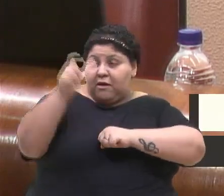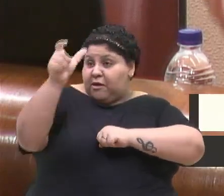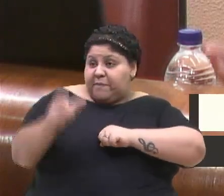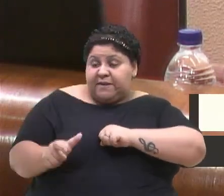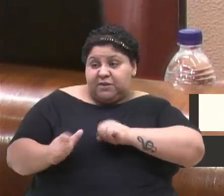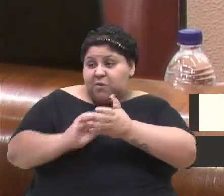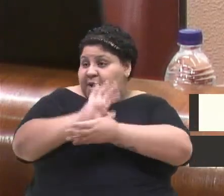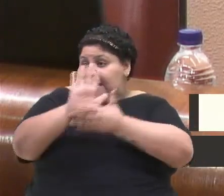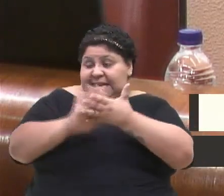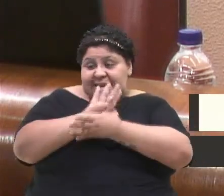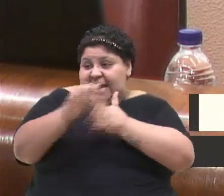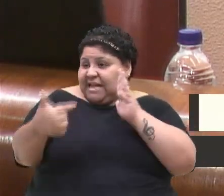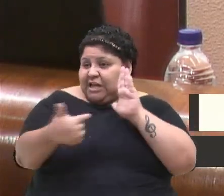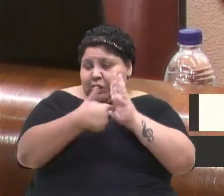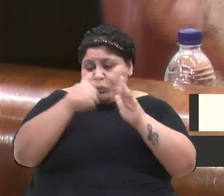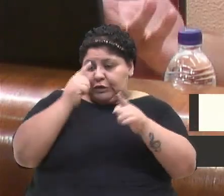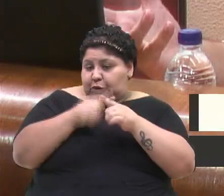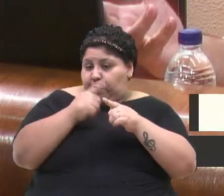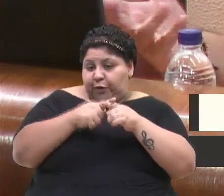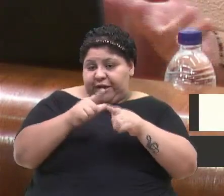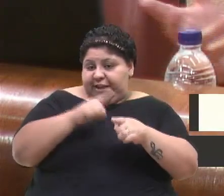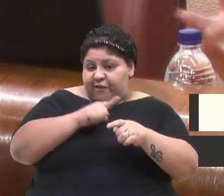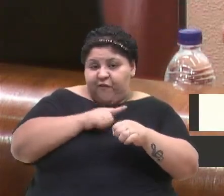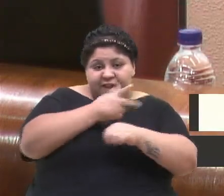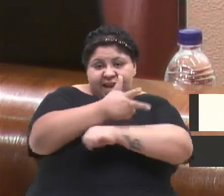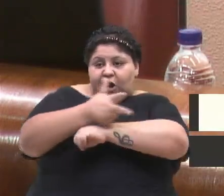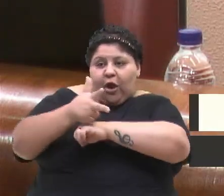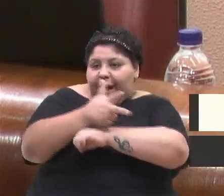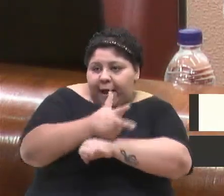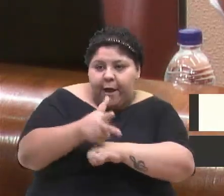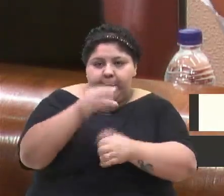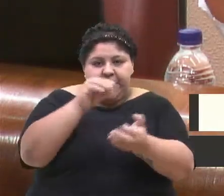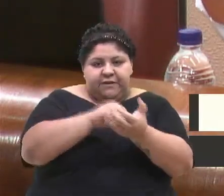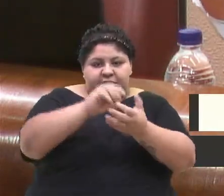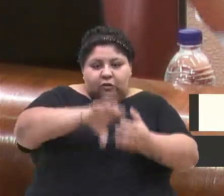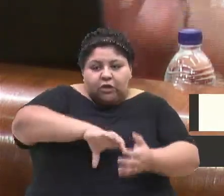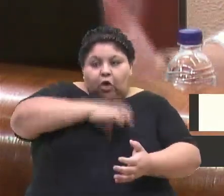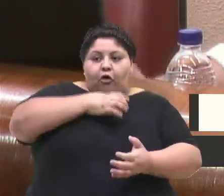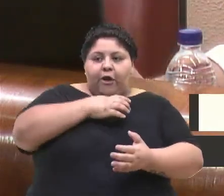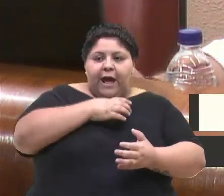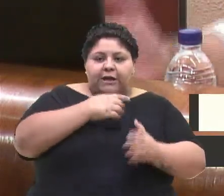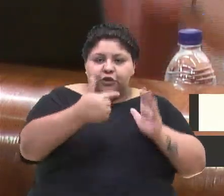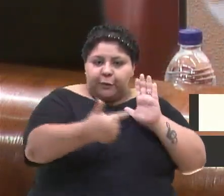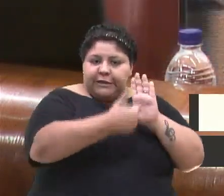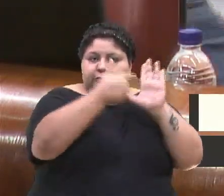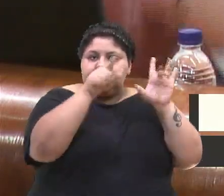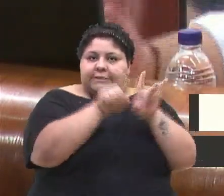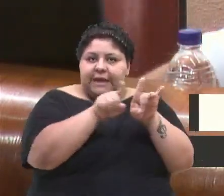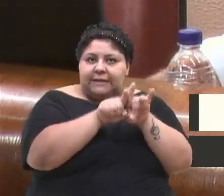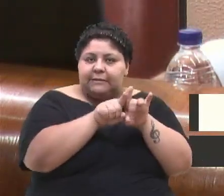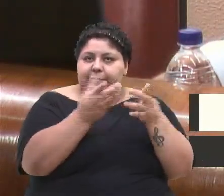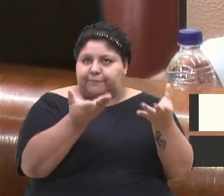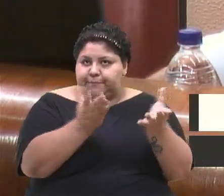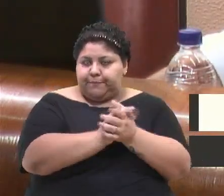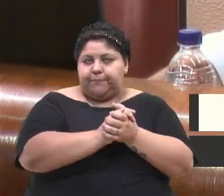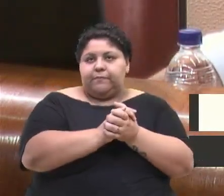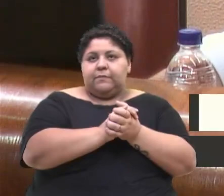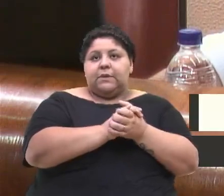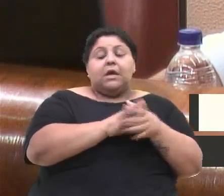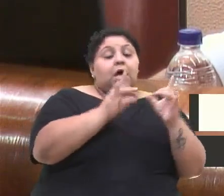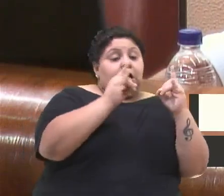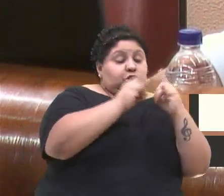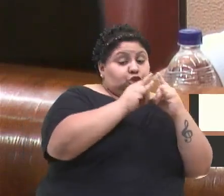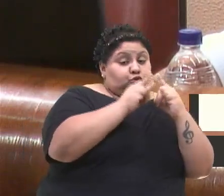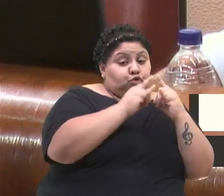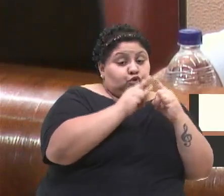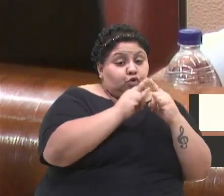não tem câmeras, porque as pessoas não têm coragem de denunciar. Então, as ONGs, essa que você cita aí também,